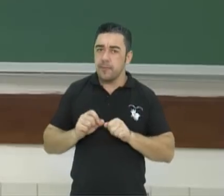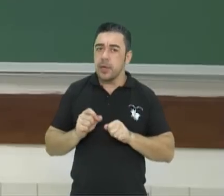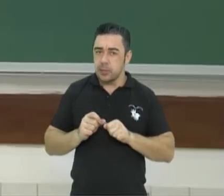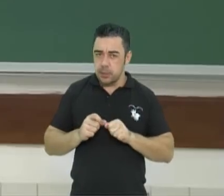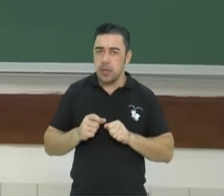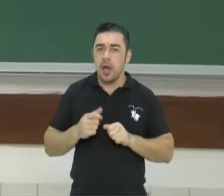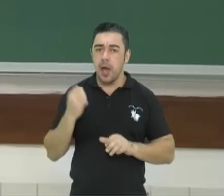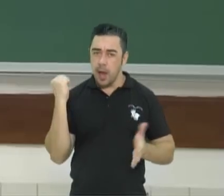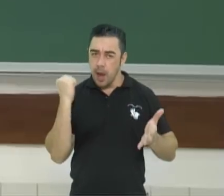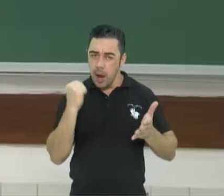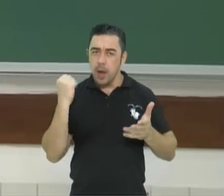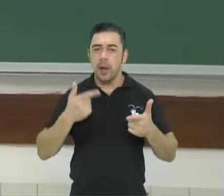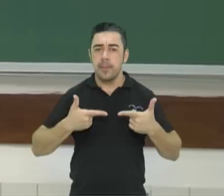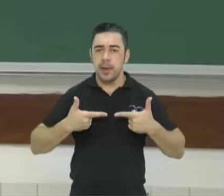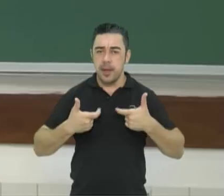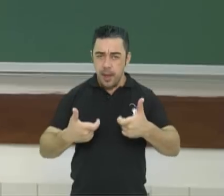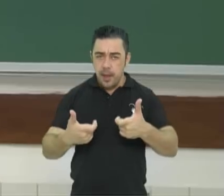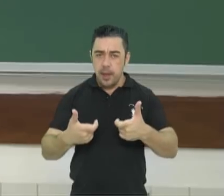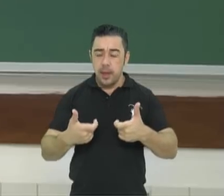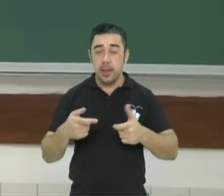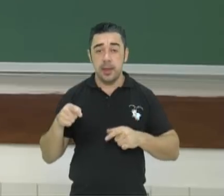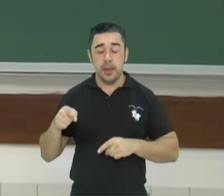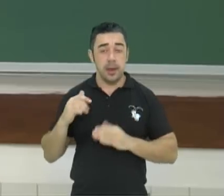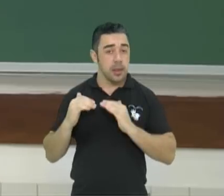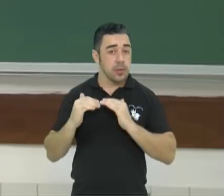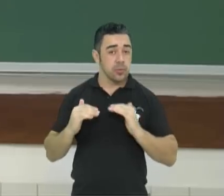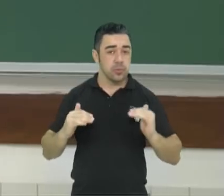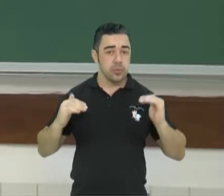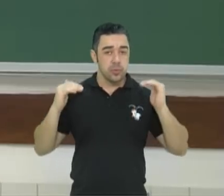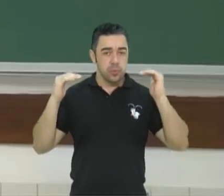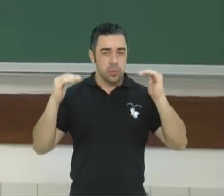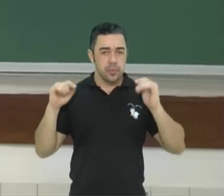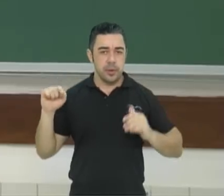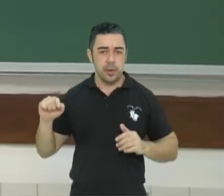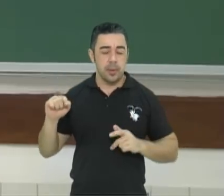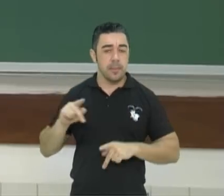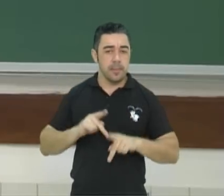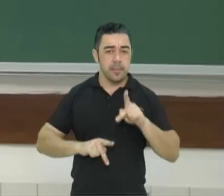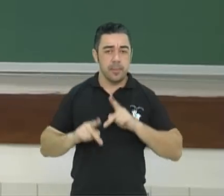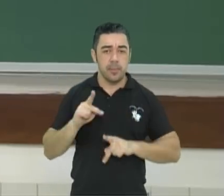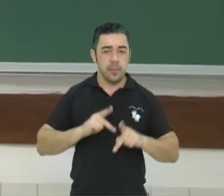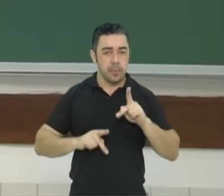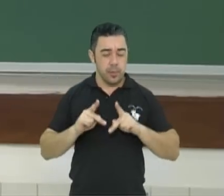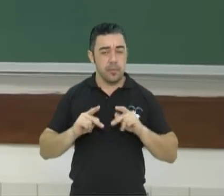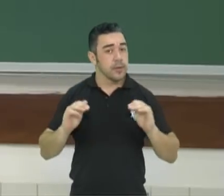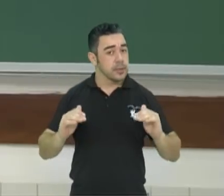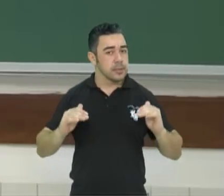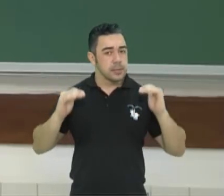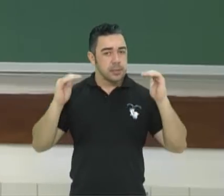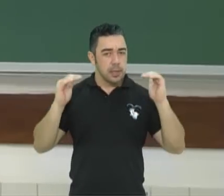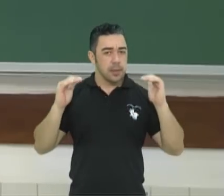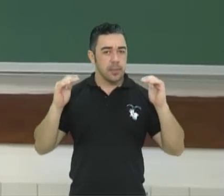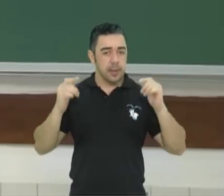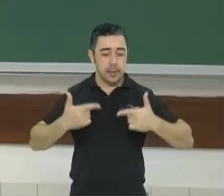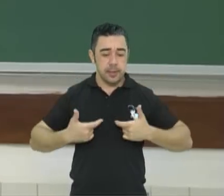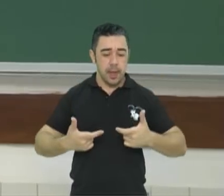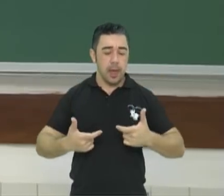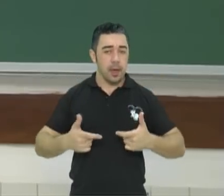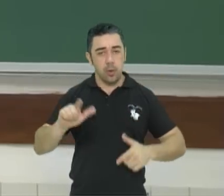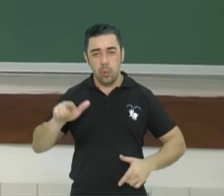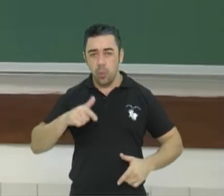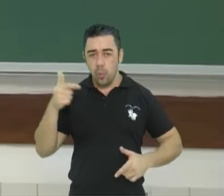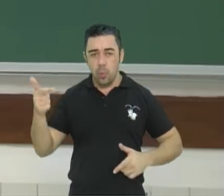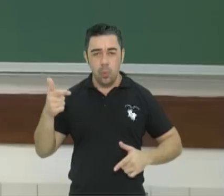que permitia que esses povos tivessem uma supremacia, estivessem um pouco acima na questão das guerras de